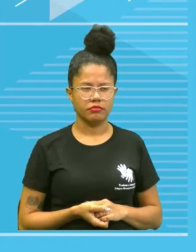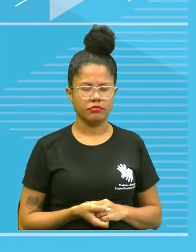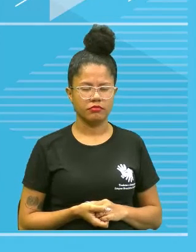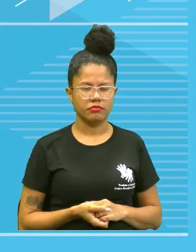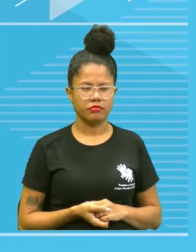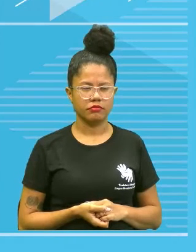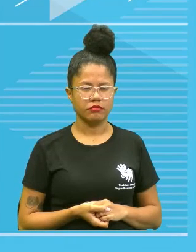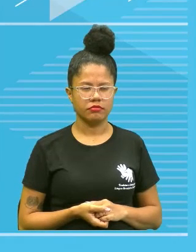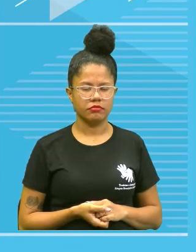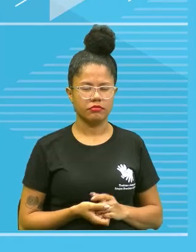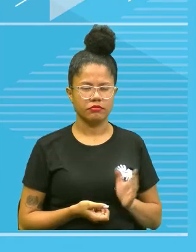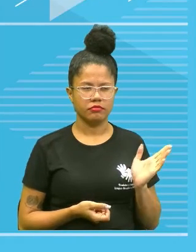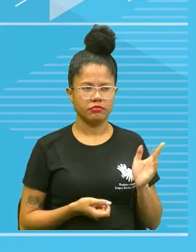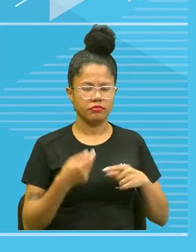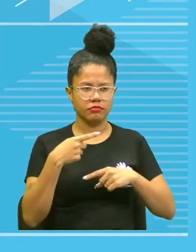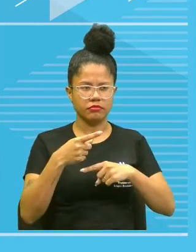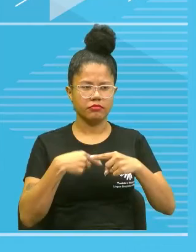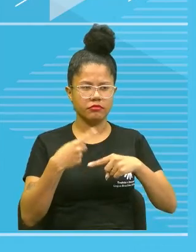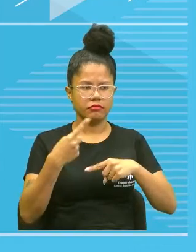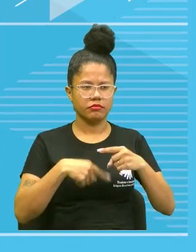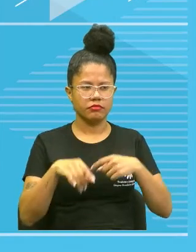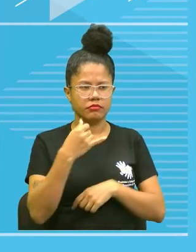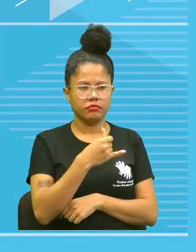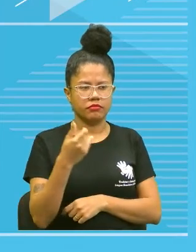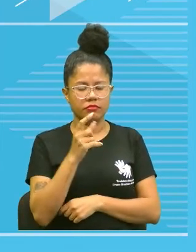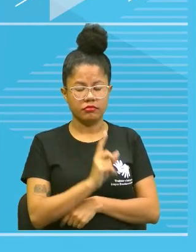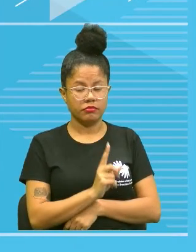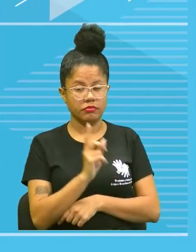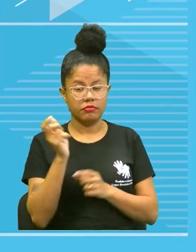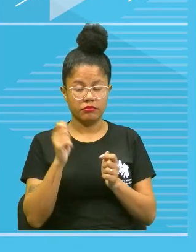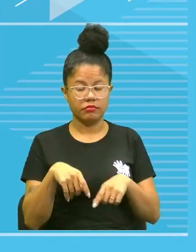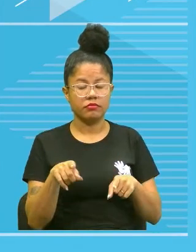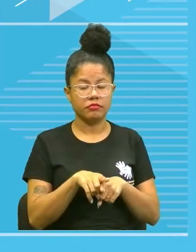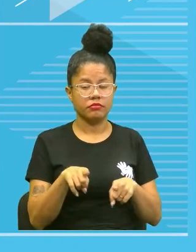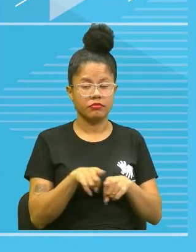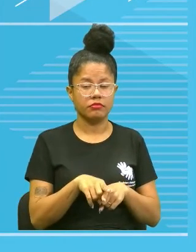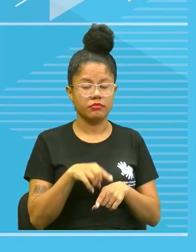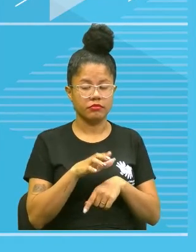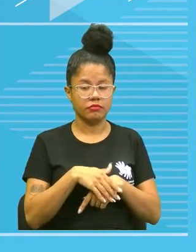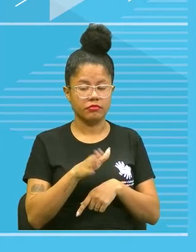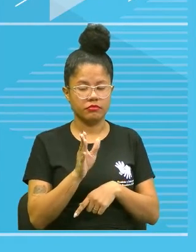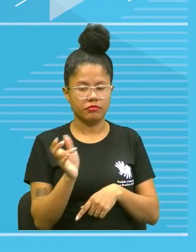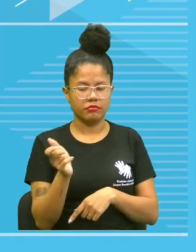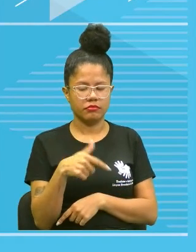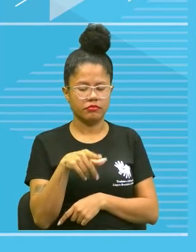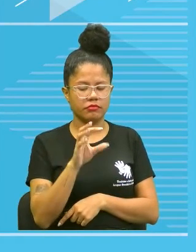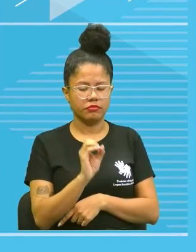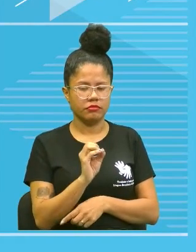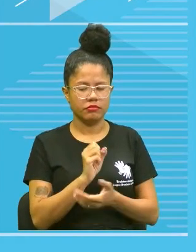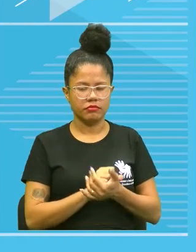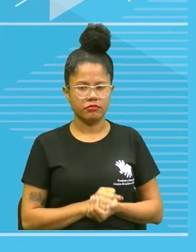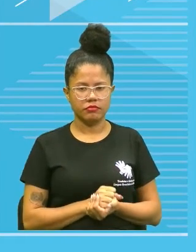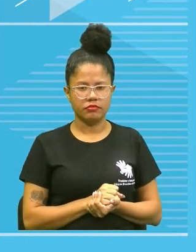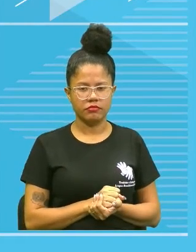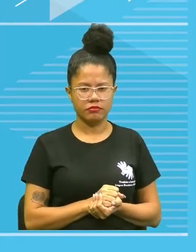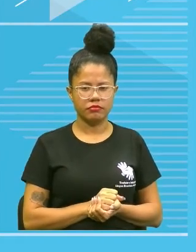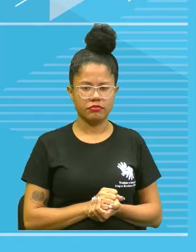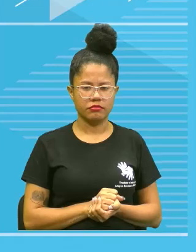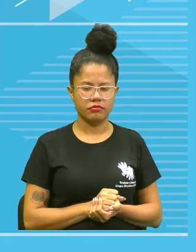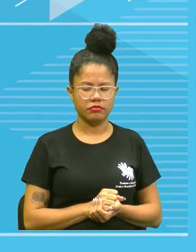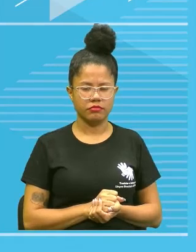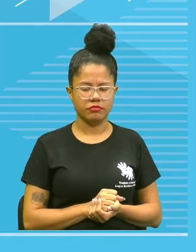que é menor que 1, também ser maior do que 0, né? Deixa eu botar aqui o